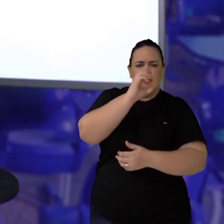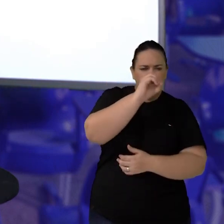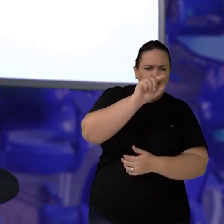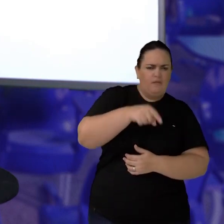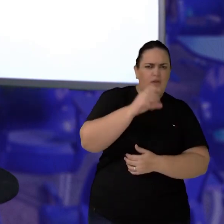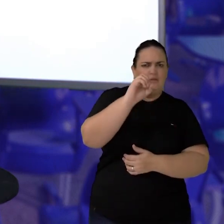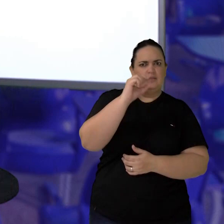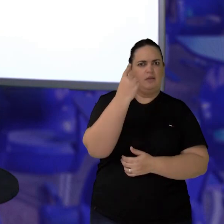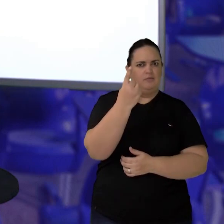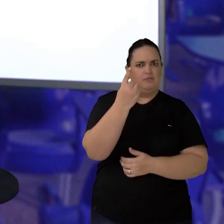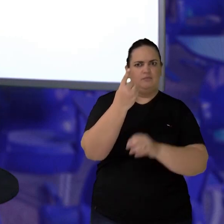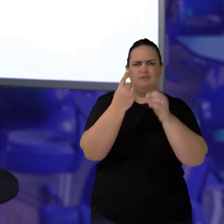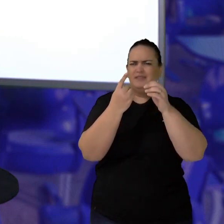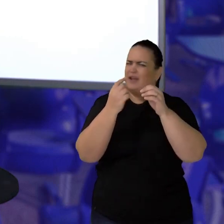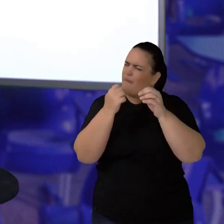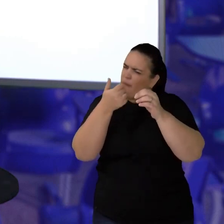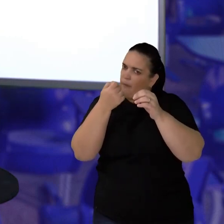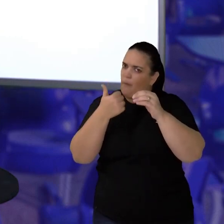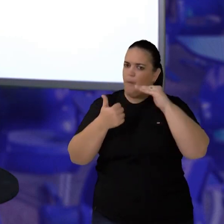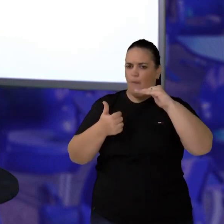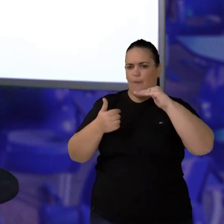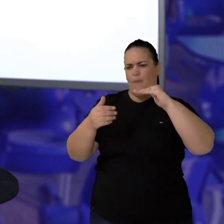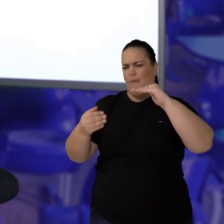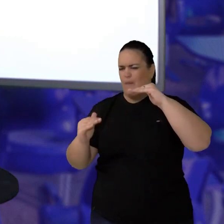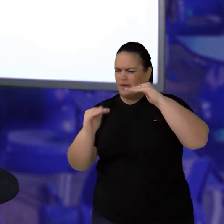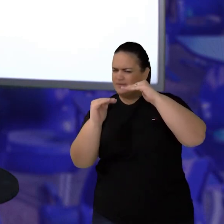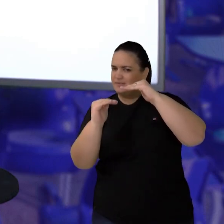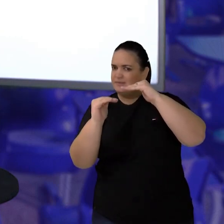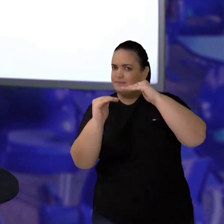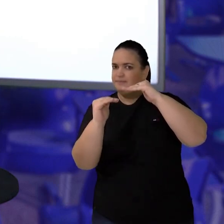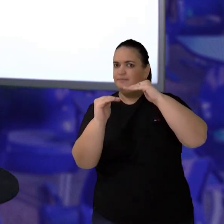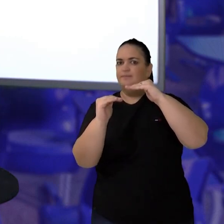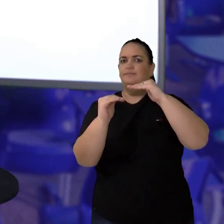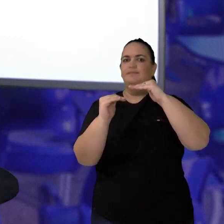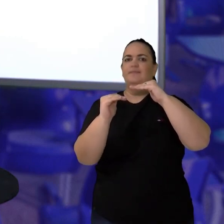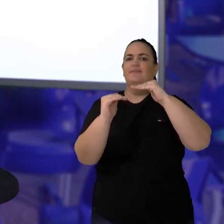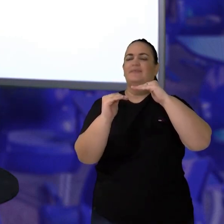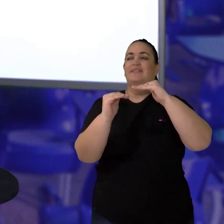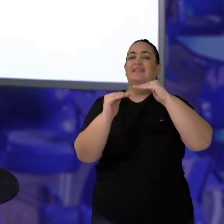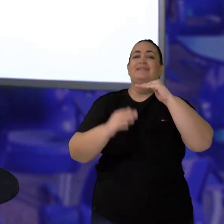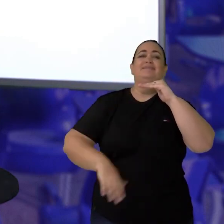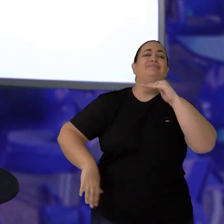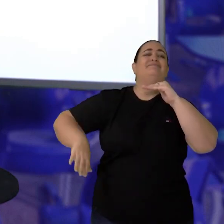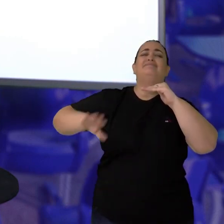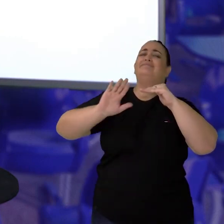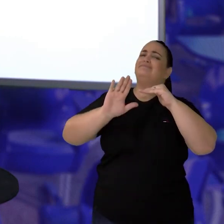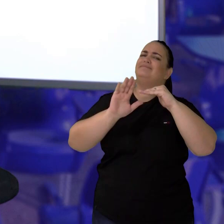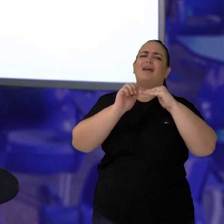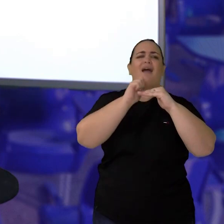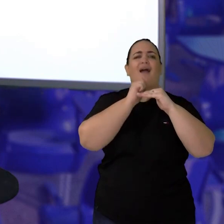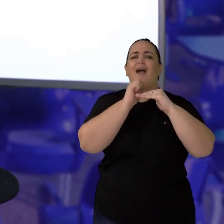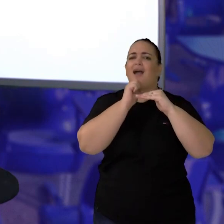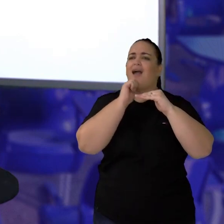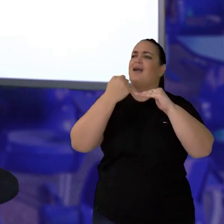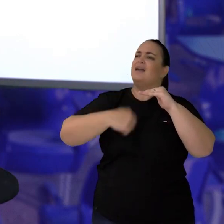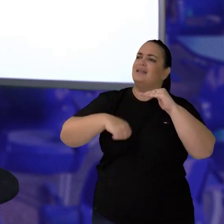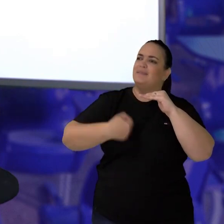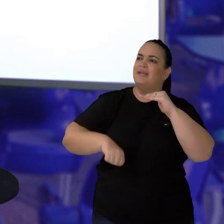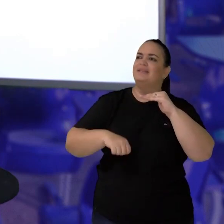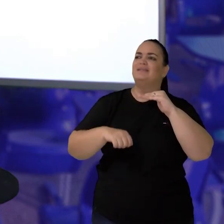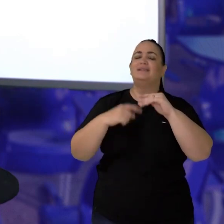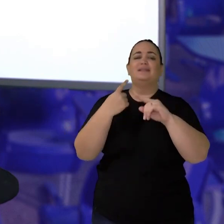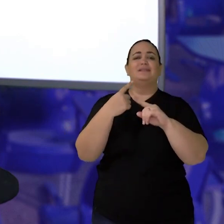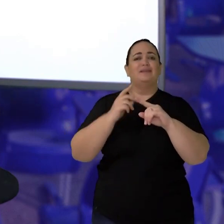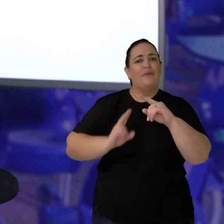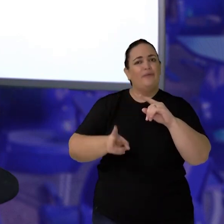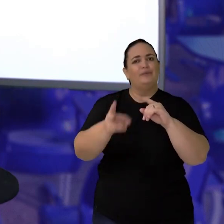0,01, isso ainda não é menor que 0,01. Por quê? Porque eu tenho exatamente o